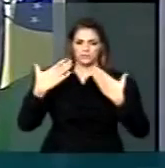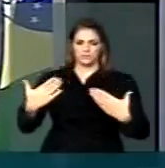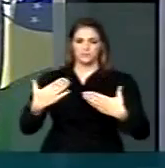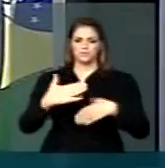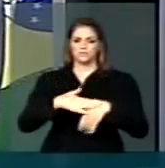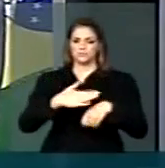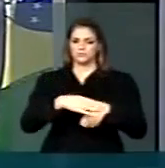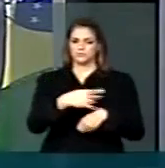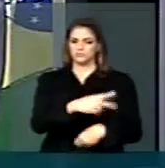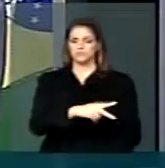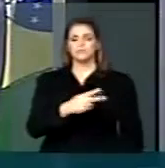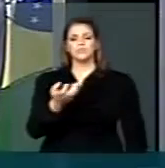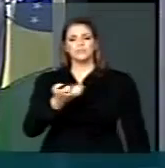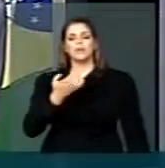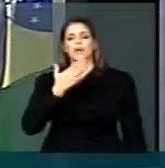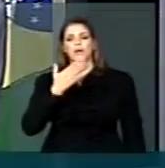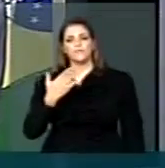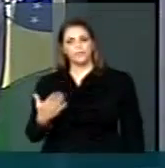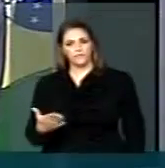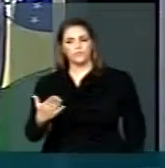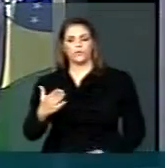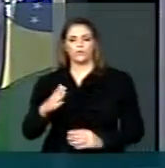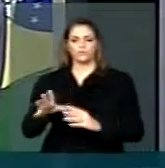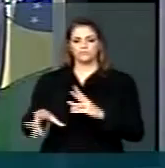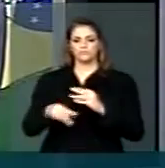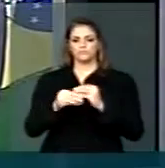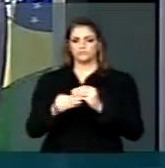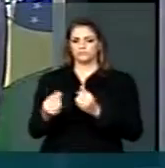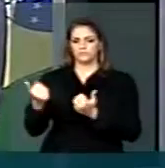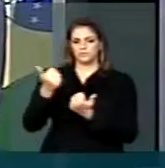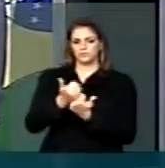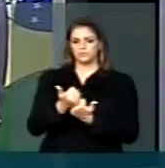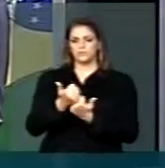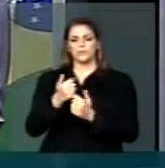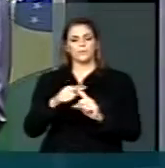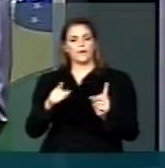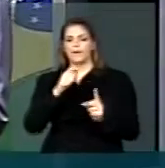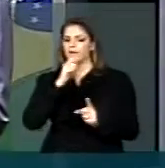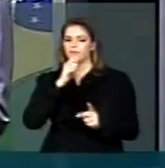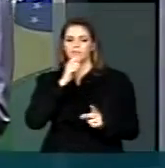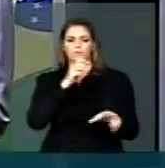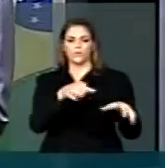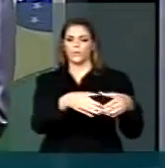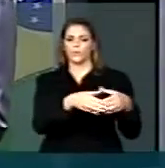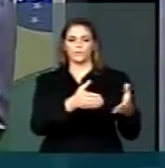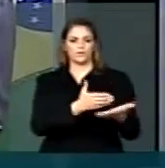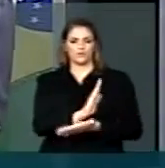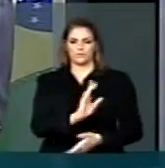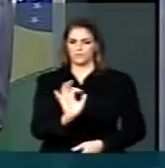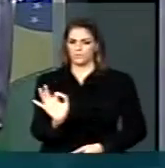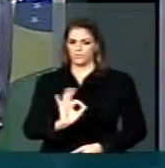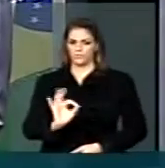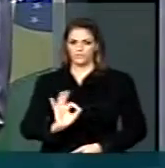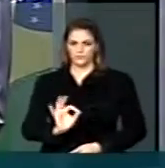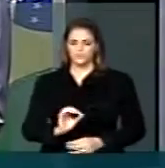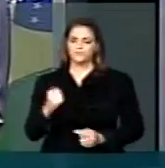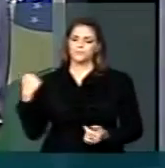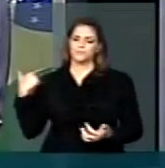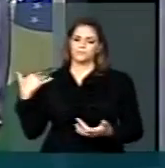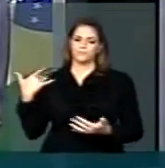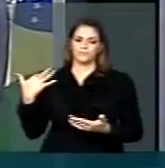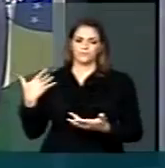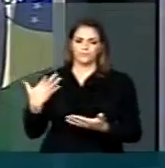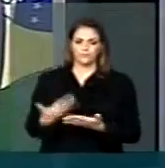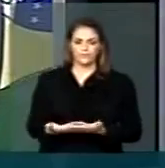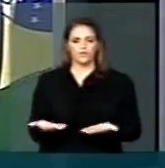parecer pela aprovação com substitutivo que até então não foi aprovado pela comissão. Durante esse período, vários